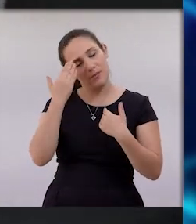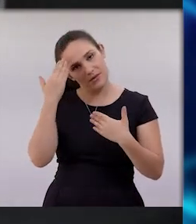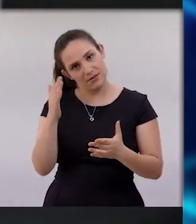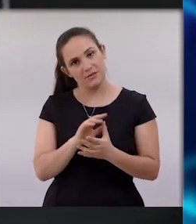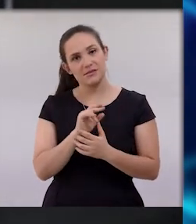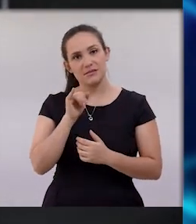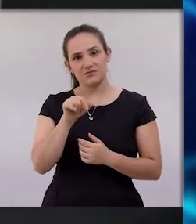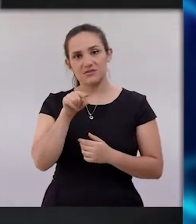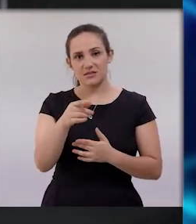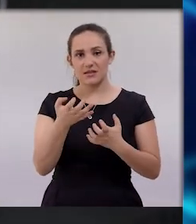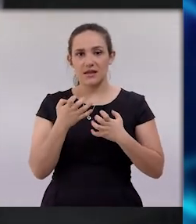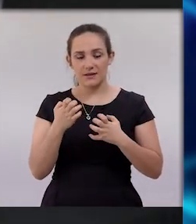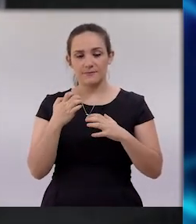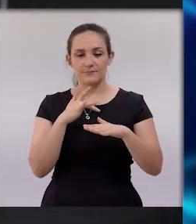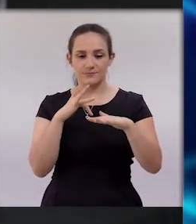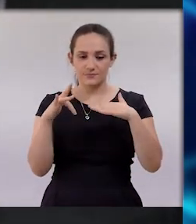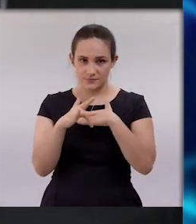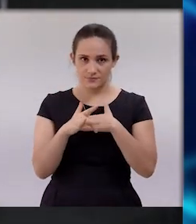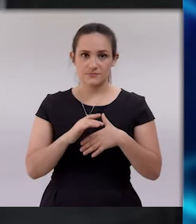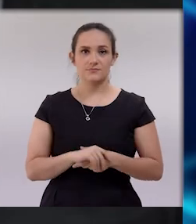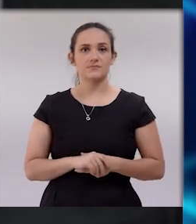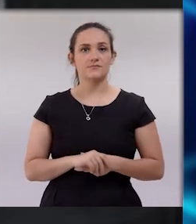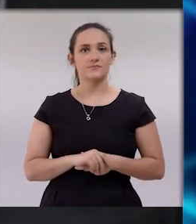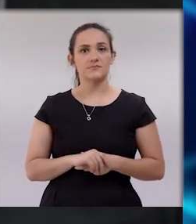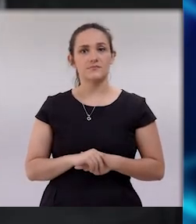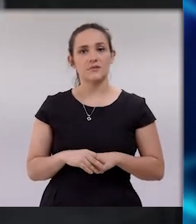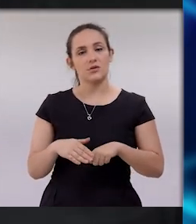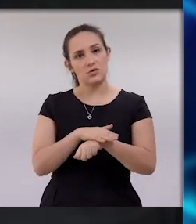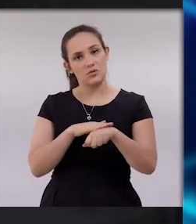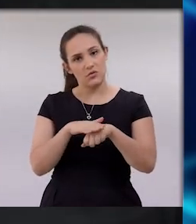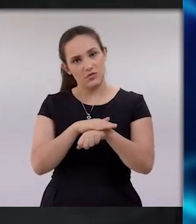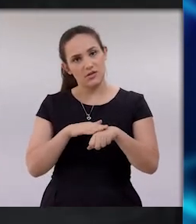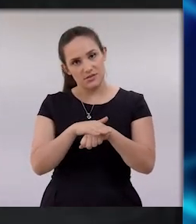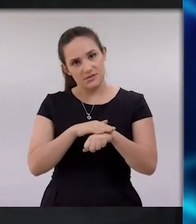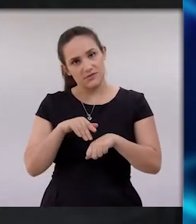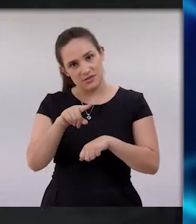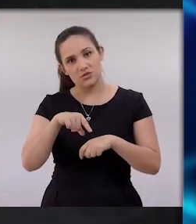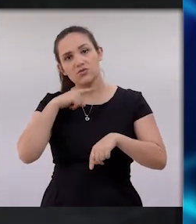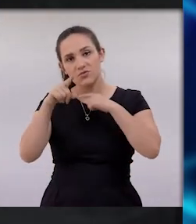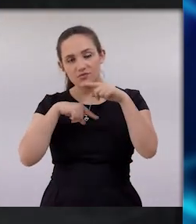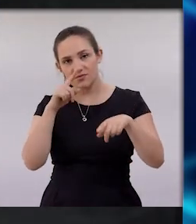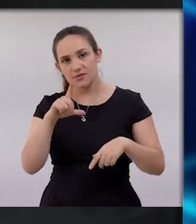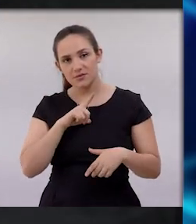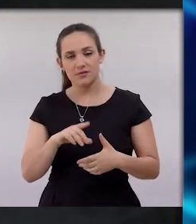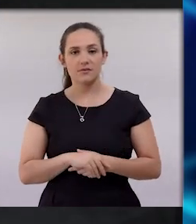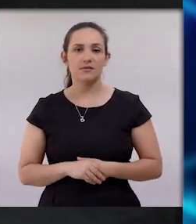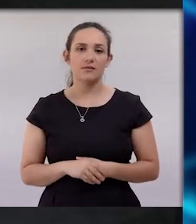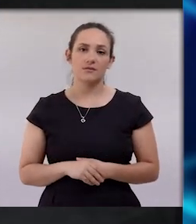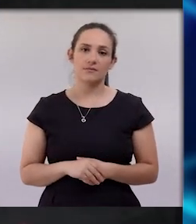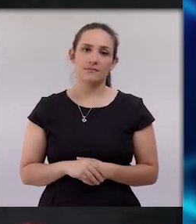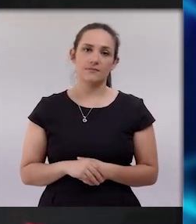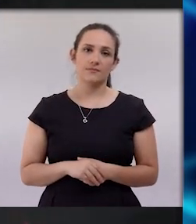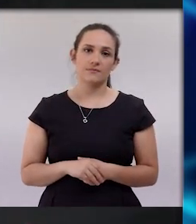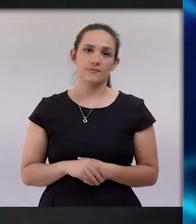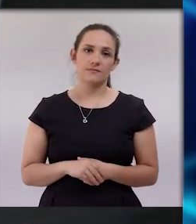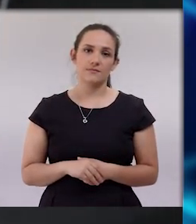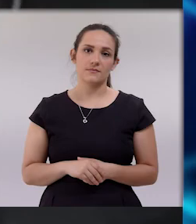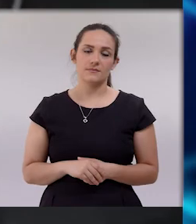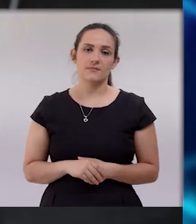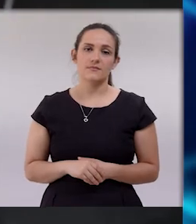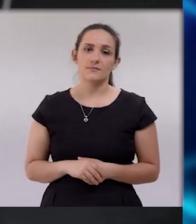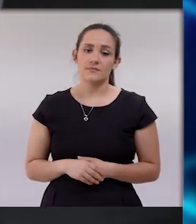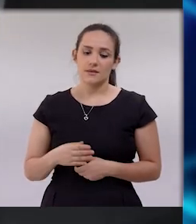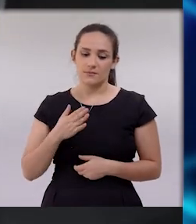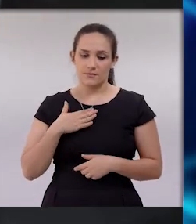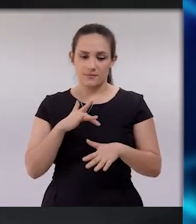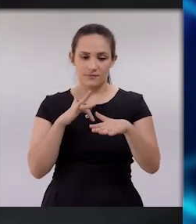quiser deixar a sua rede social para quem quiser conversar um pouquinho mais com o senhor sobre esse assunto. Olha, a